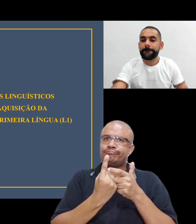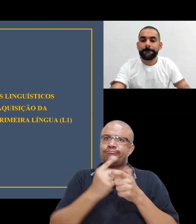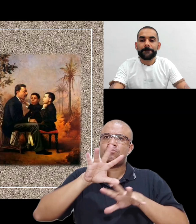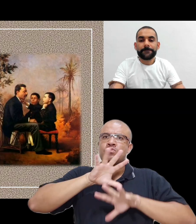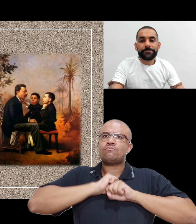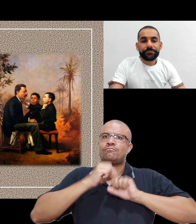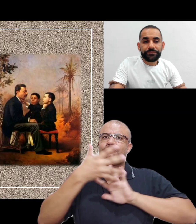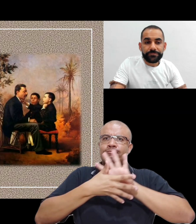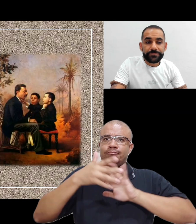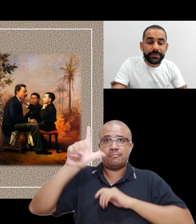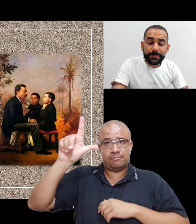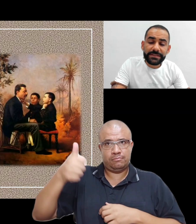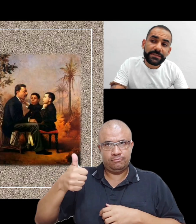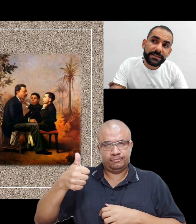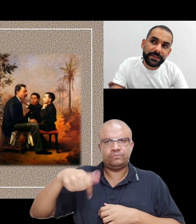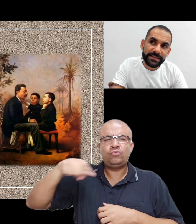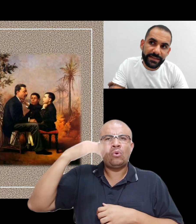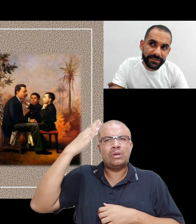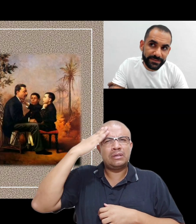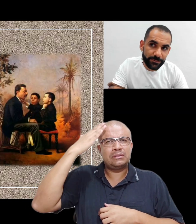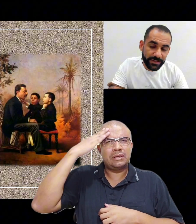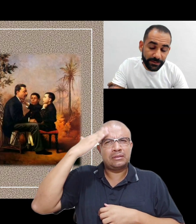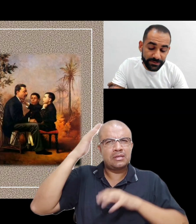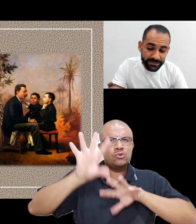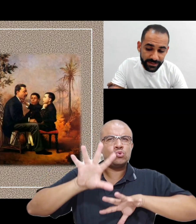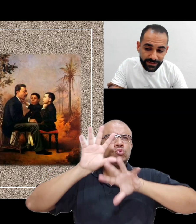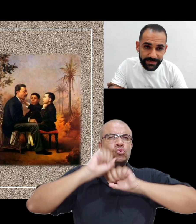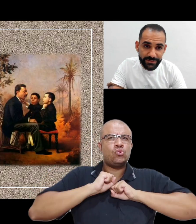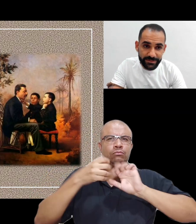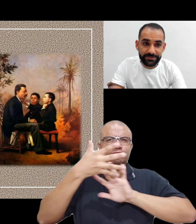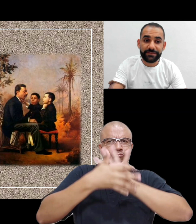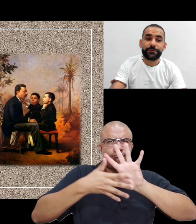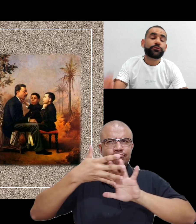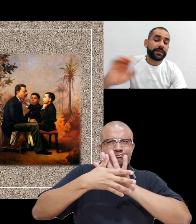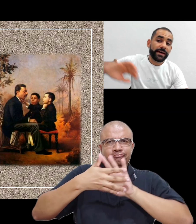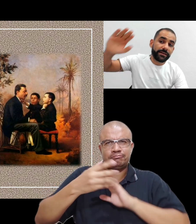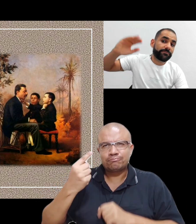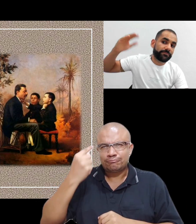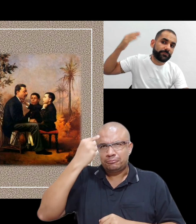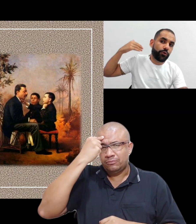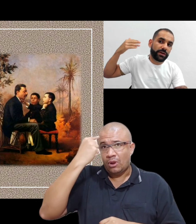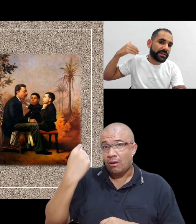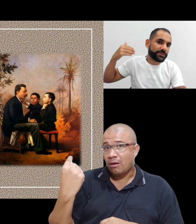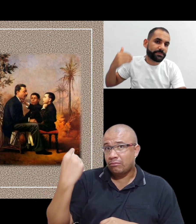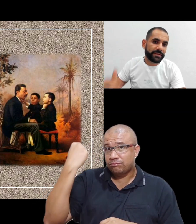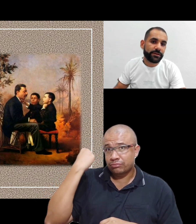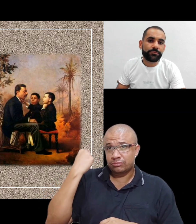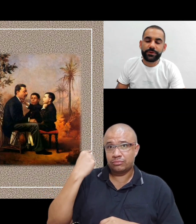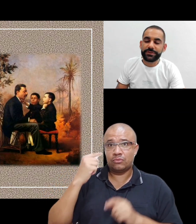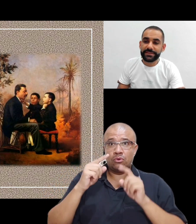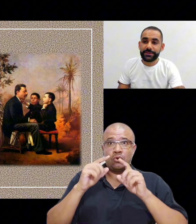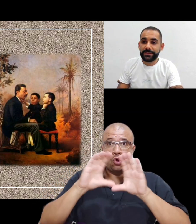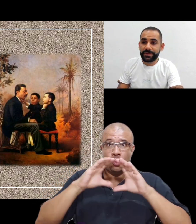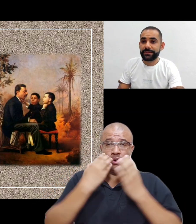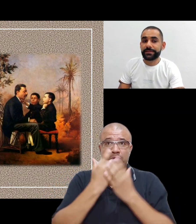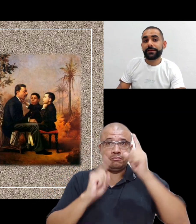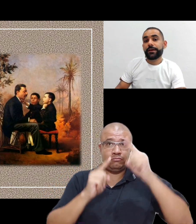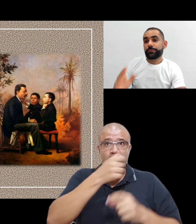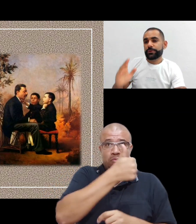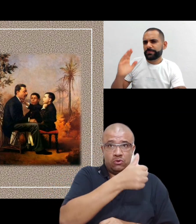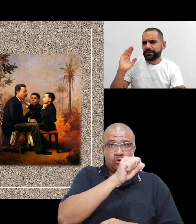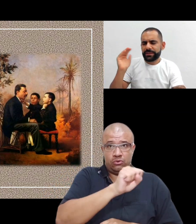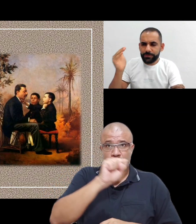né? Para a gente entender essa aquisição da língua de sinais, a gente vai voltar ao Congresso de Milão,